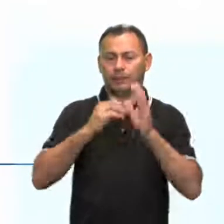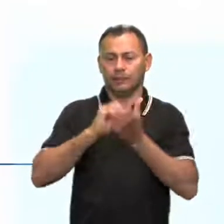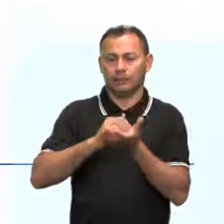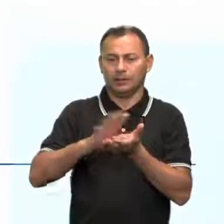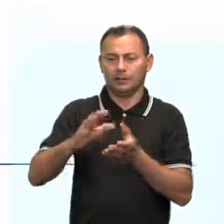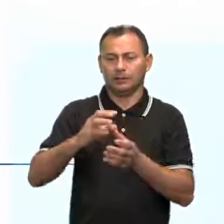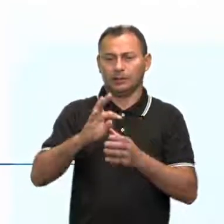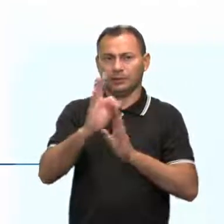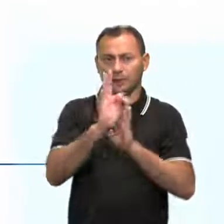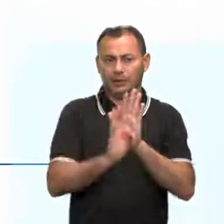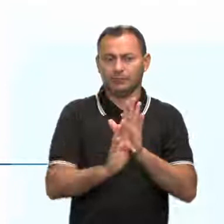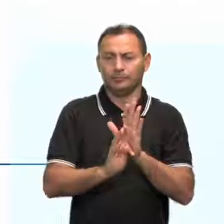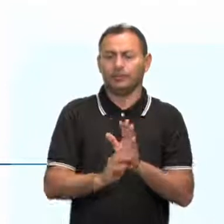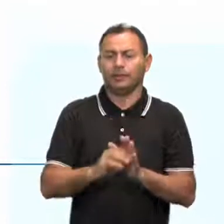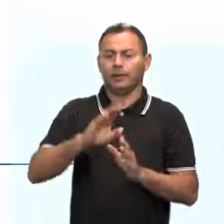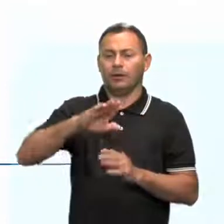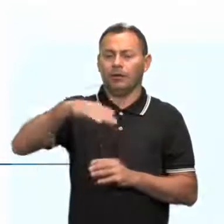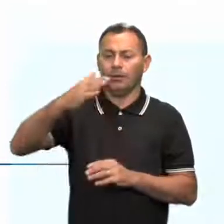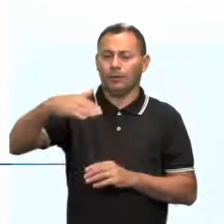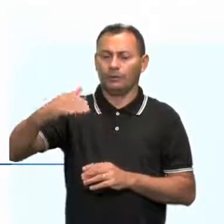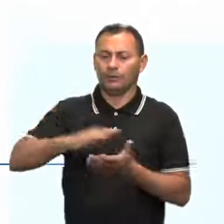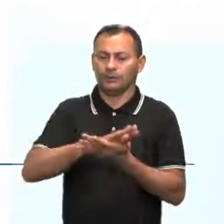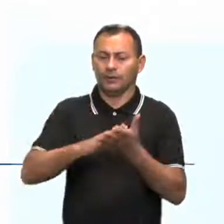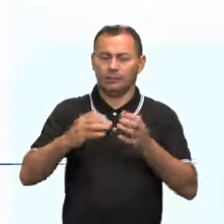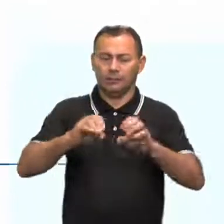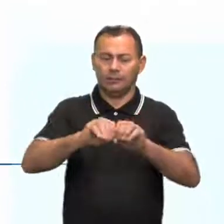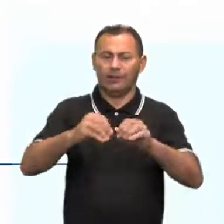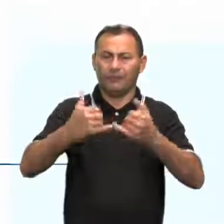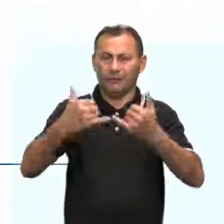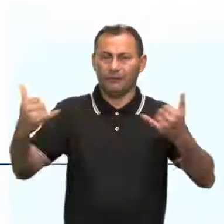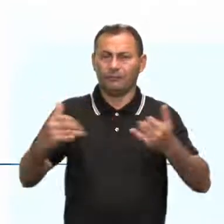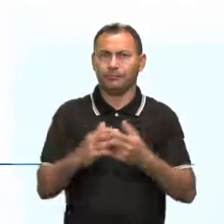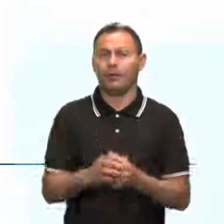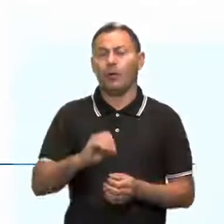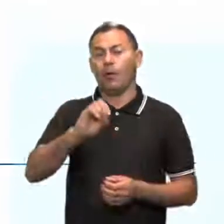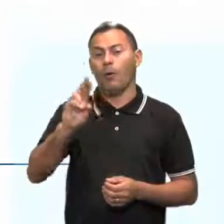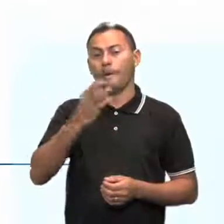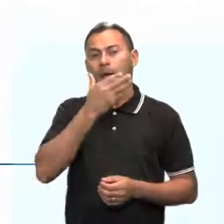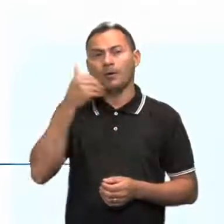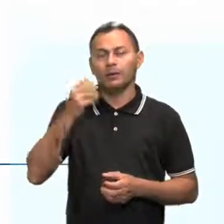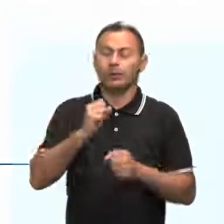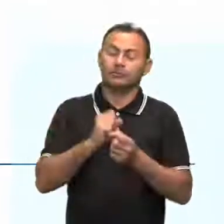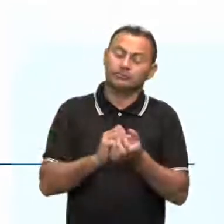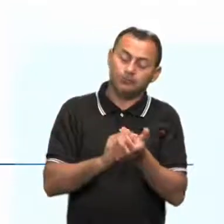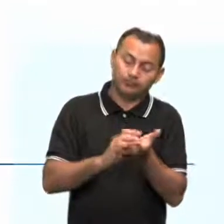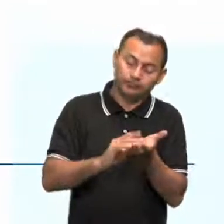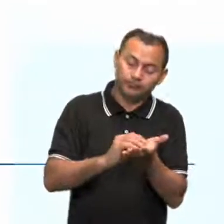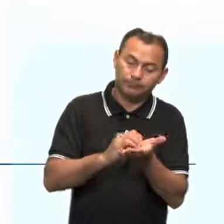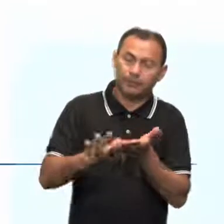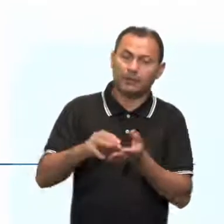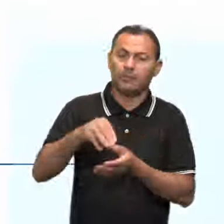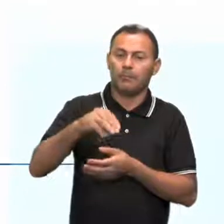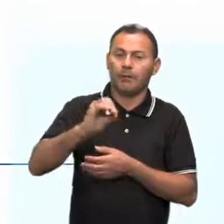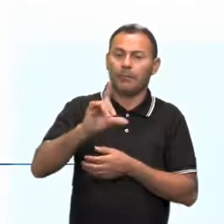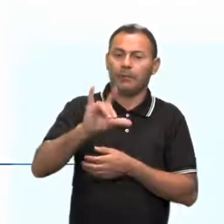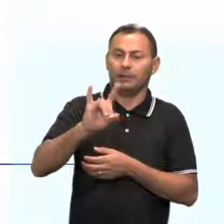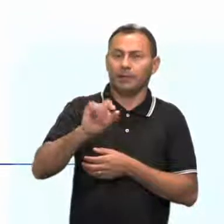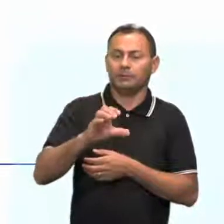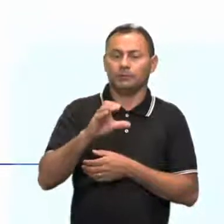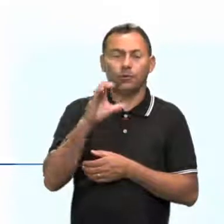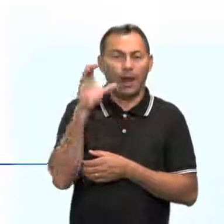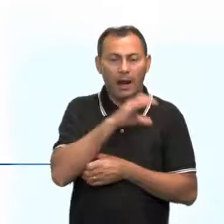também, através dessa onda sem fio, e, melhor, posso mandar um texto com uma mobilidade